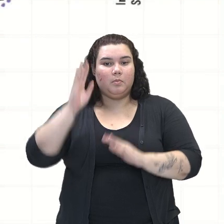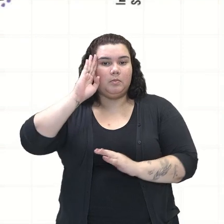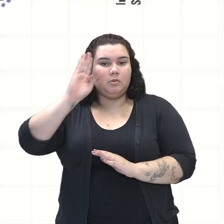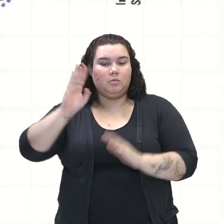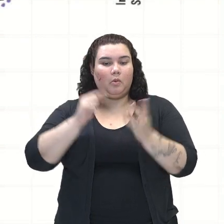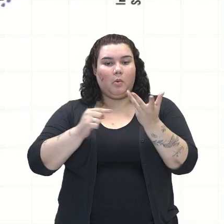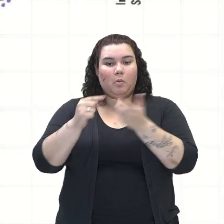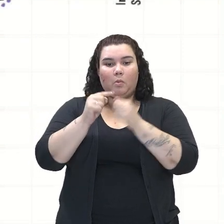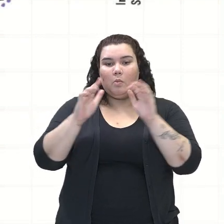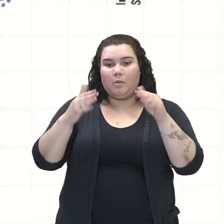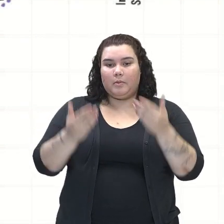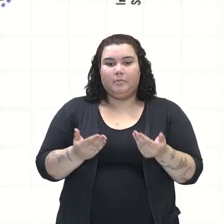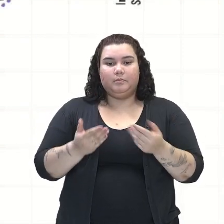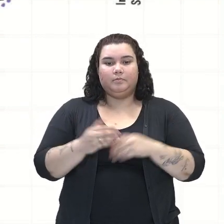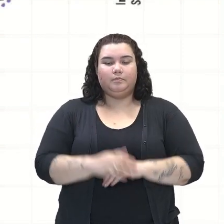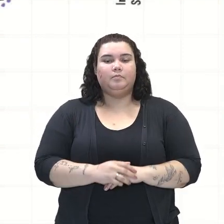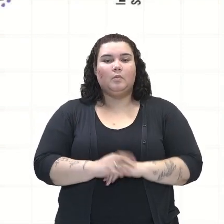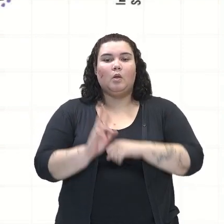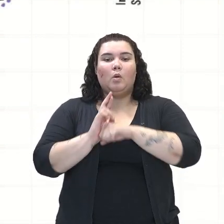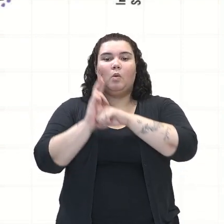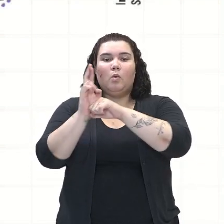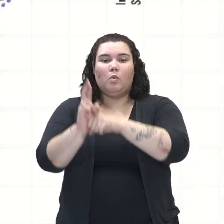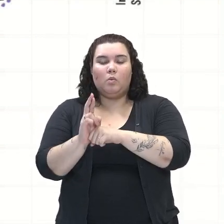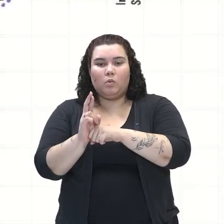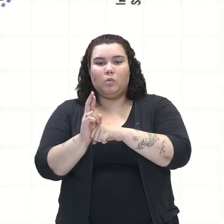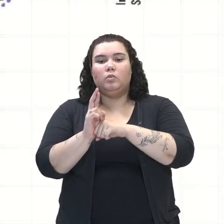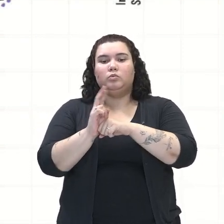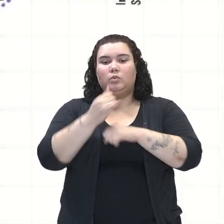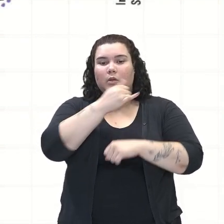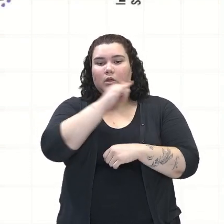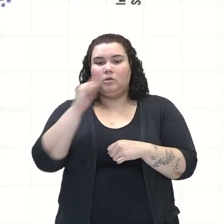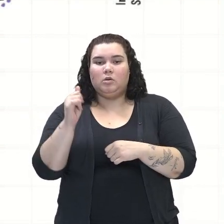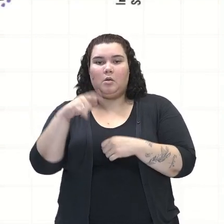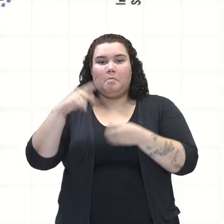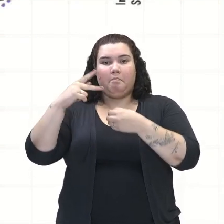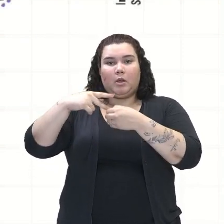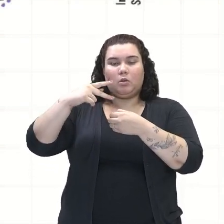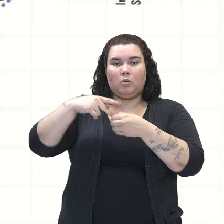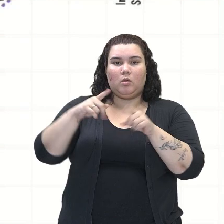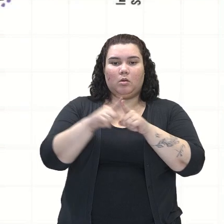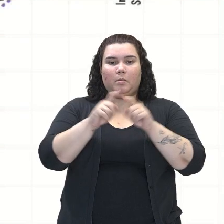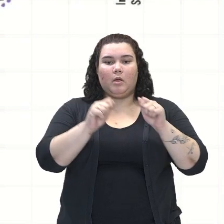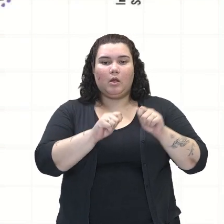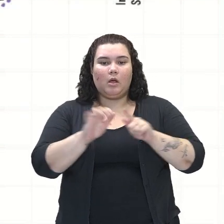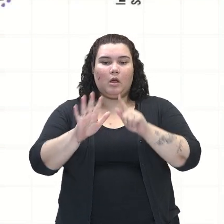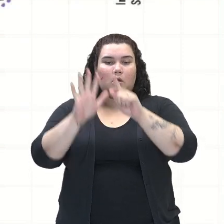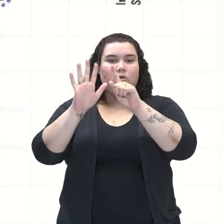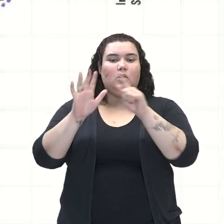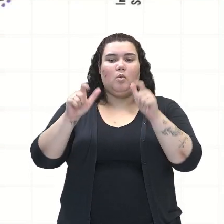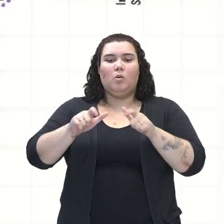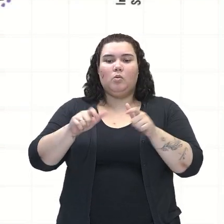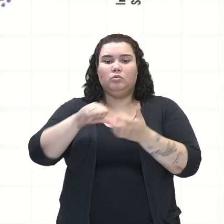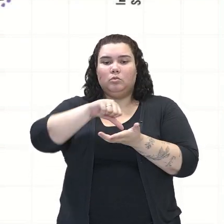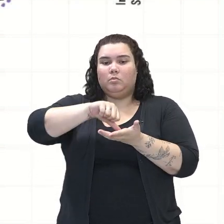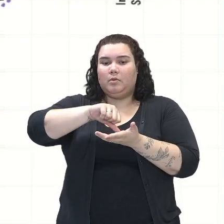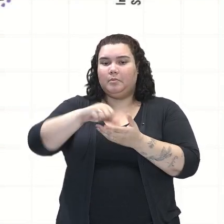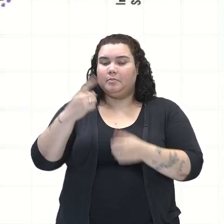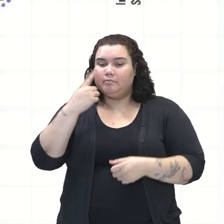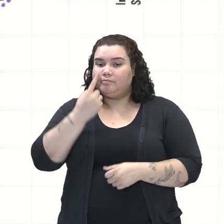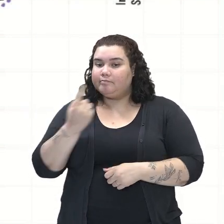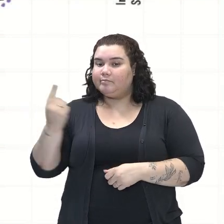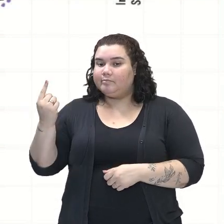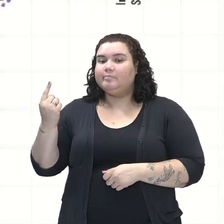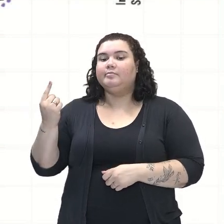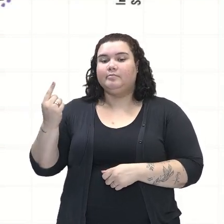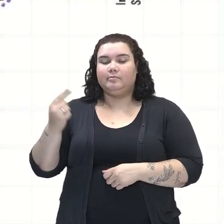para vocês. Primeiro, recursos energéticos. Nós temos aqui petróleo e gás. Onde é que a gente observa isso no nosso mapa da América Latina?